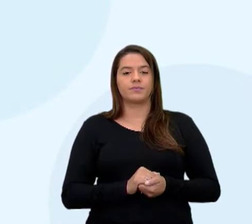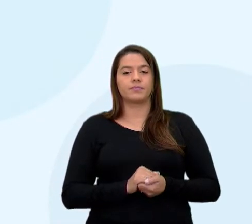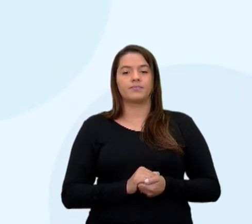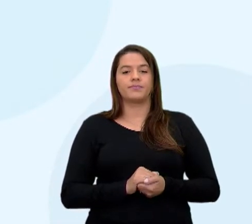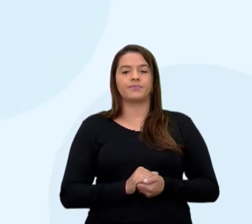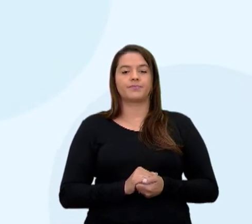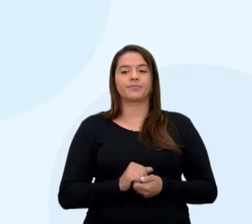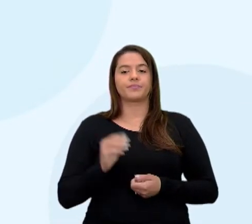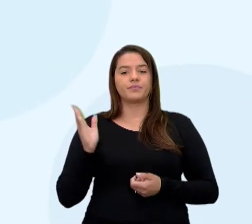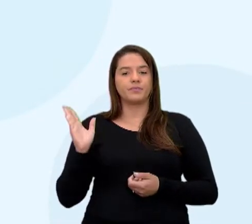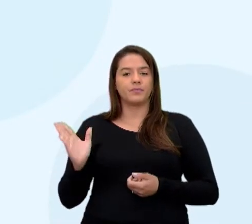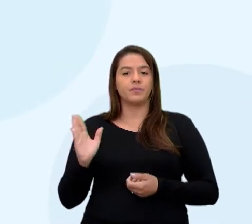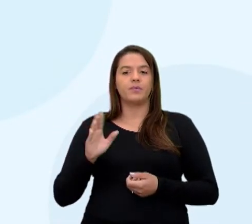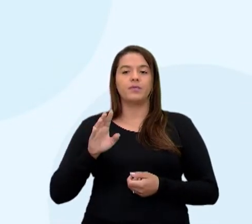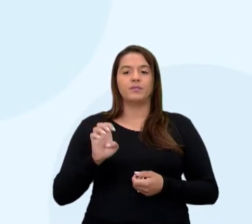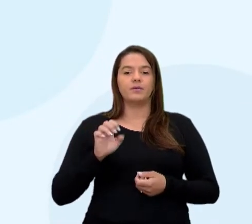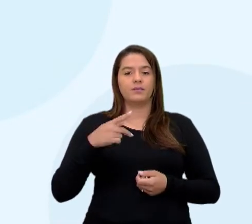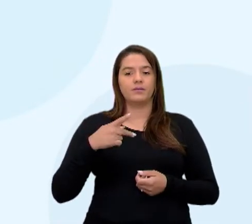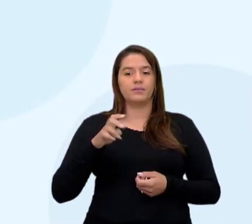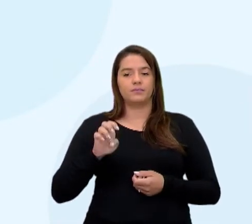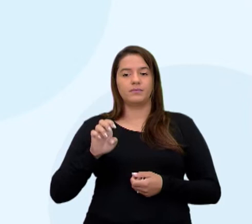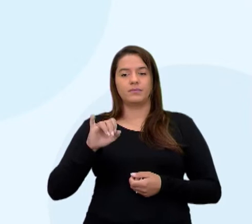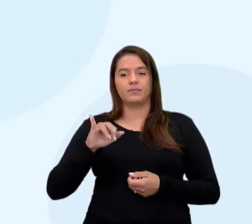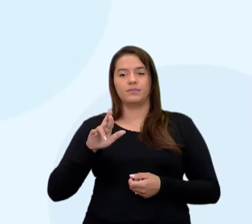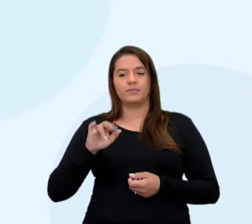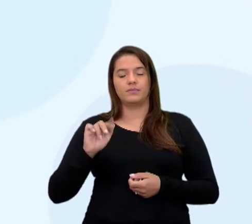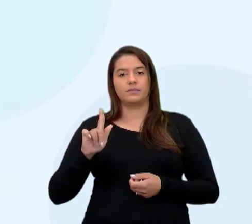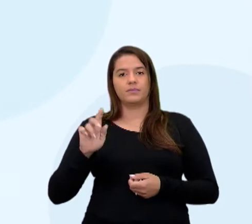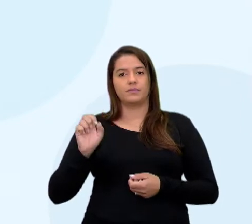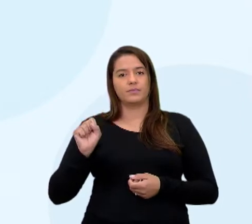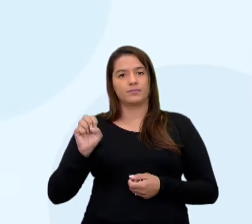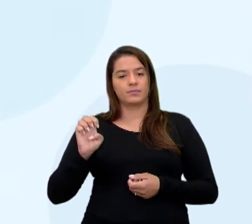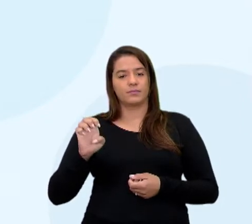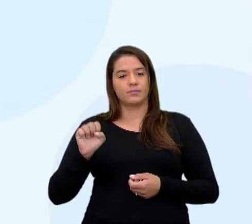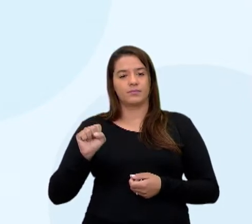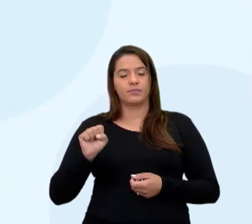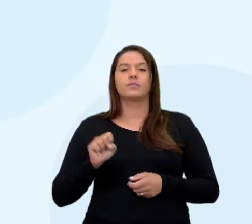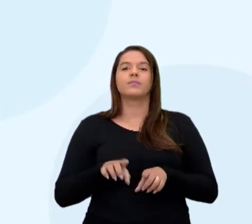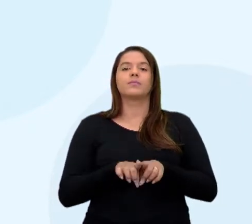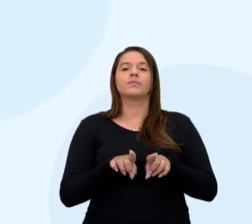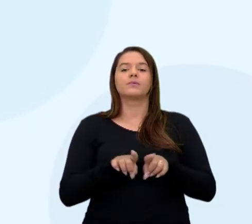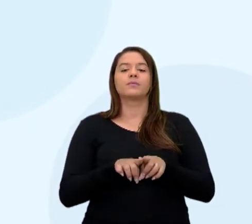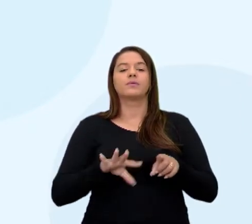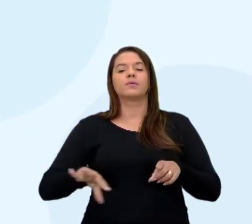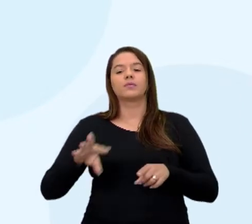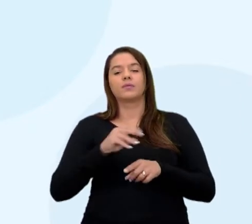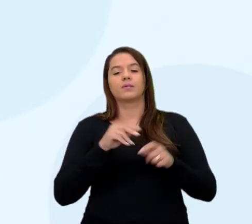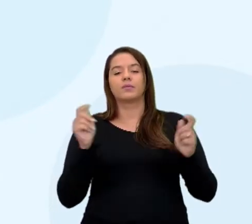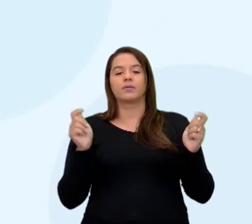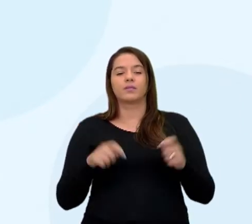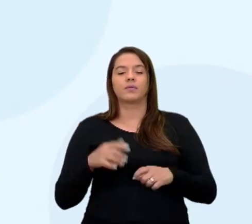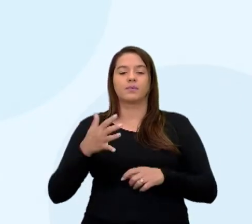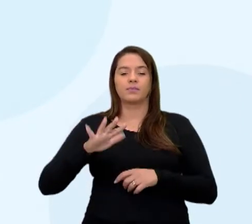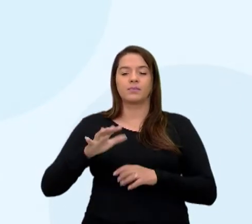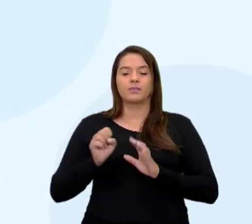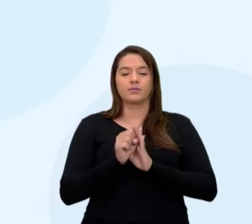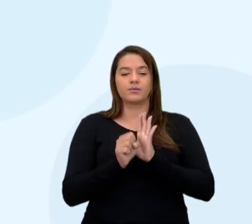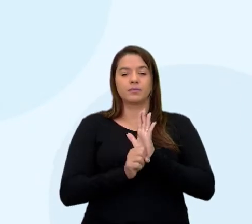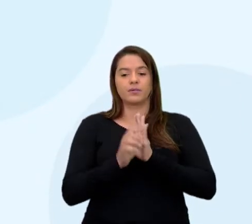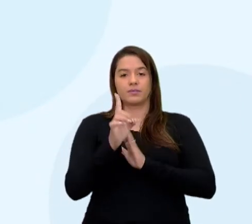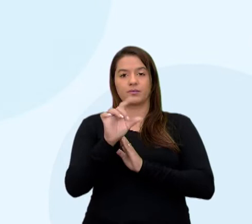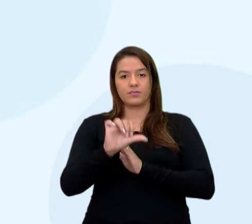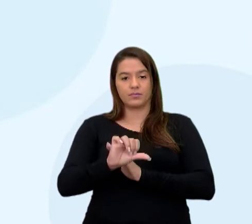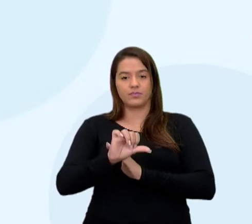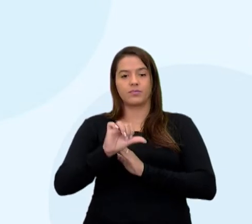a epirogênese aí, essa expressão ela foi criada aí no final do século XIX, né? Tem aí, na realidade, aí um